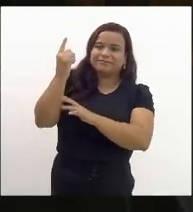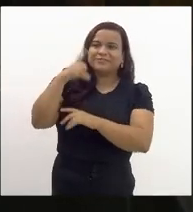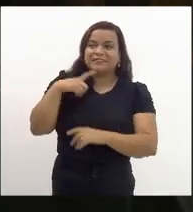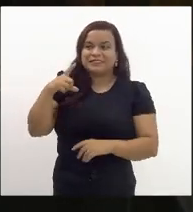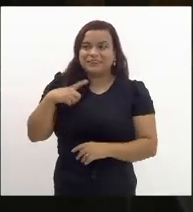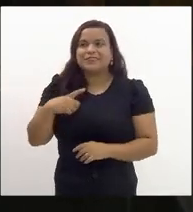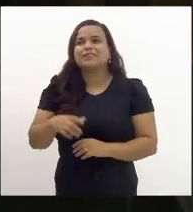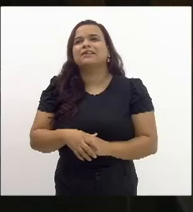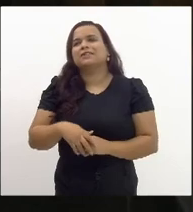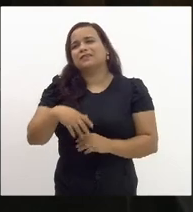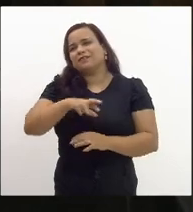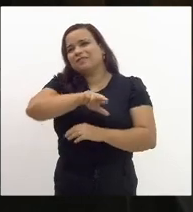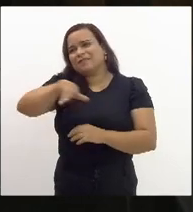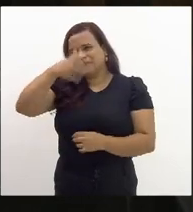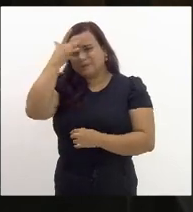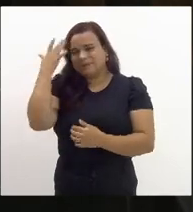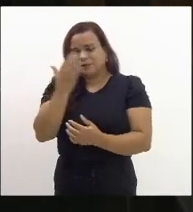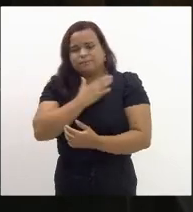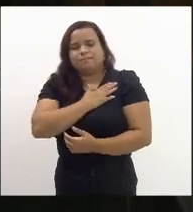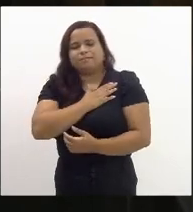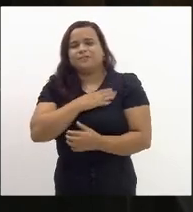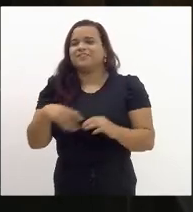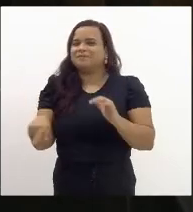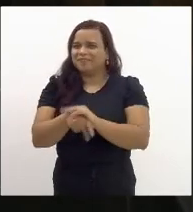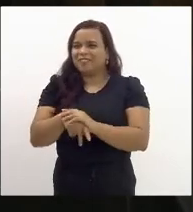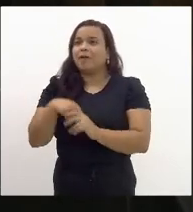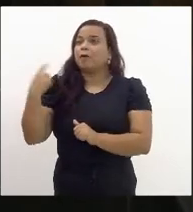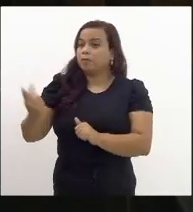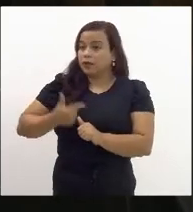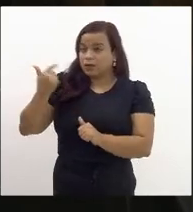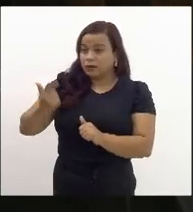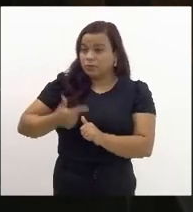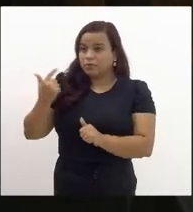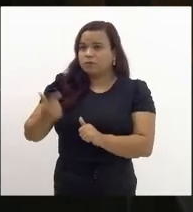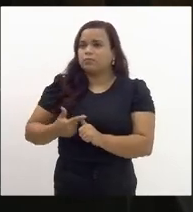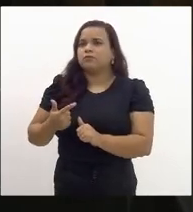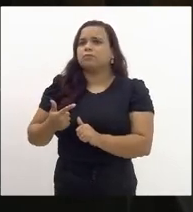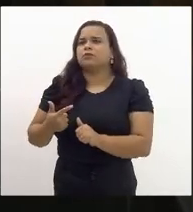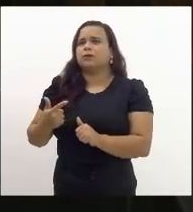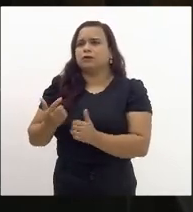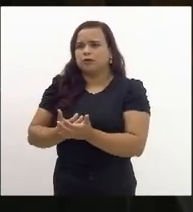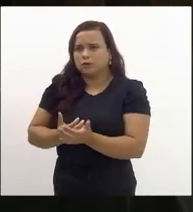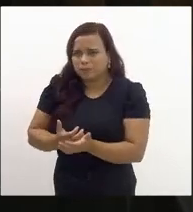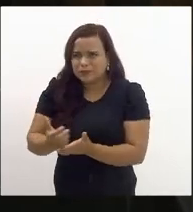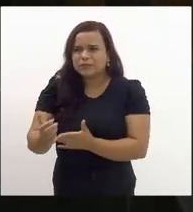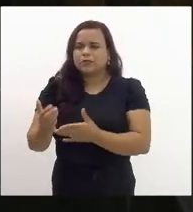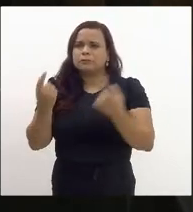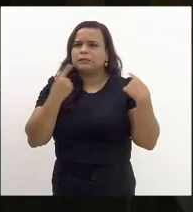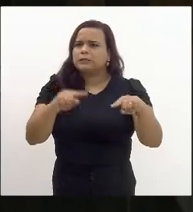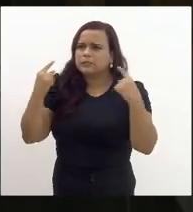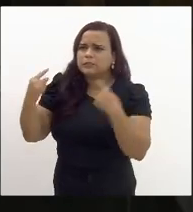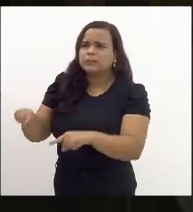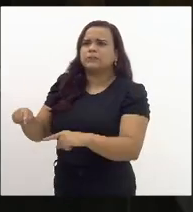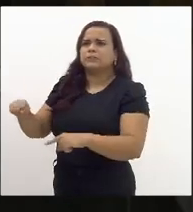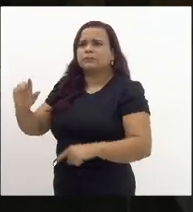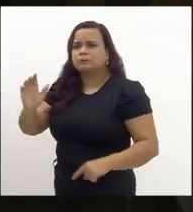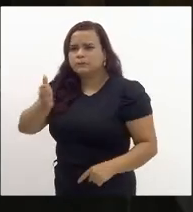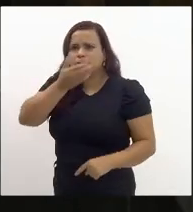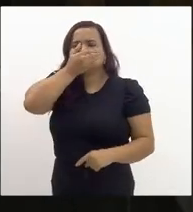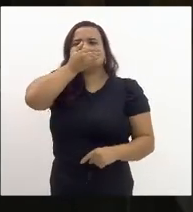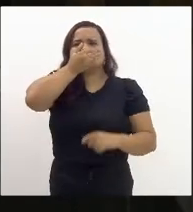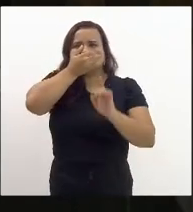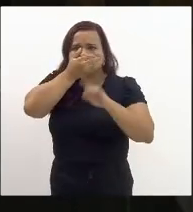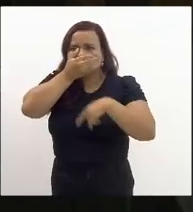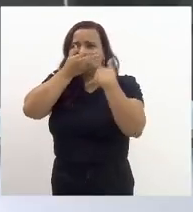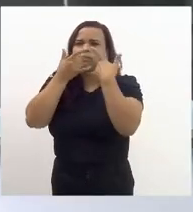bravos patriotas que, desde o primeiro momento, se insuflaram contra essa mordaça que é a máscara, que